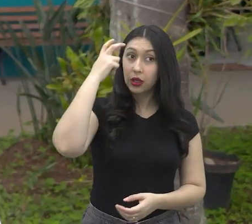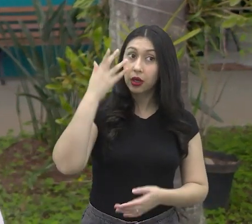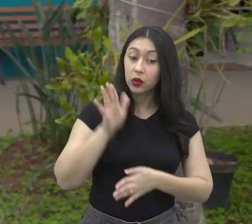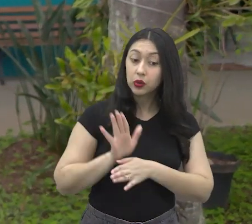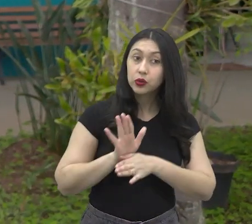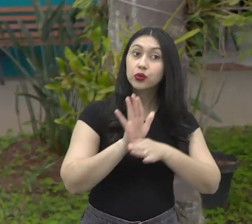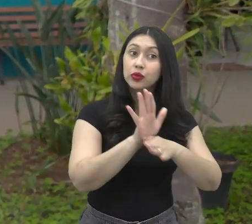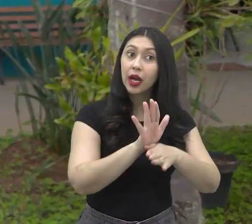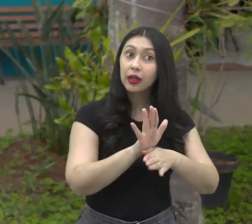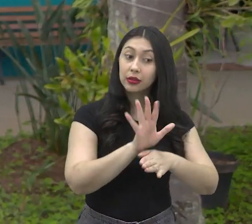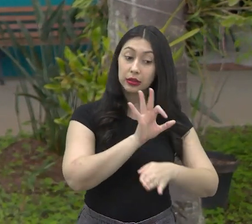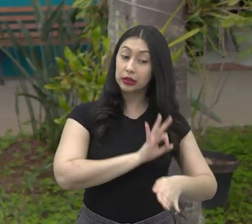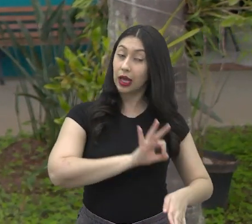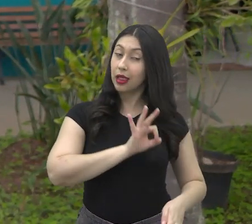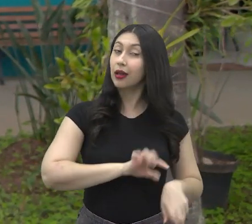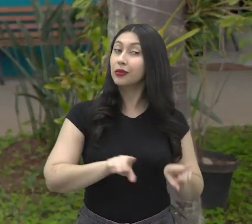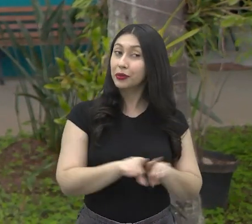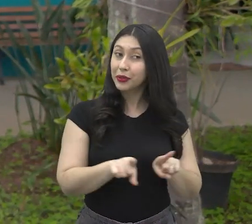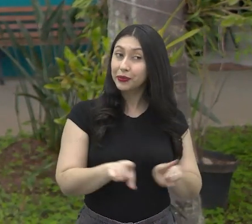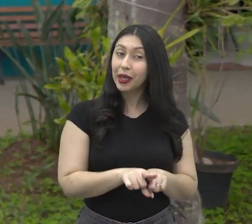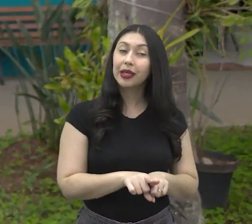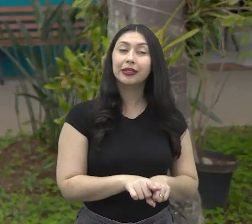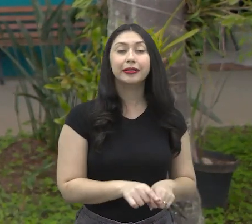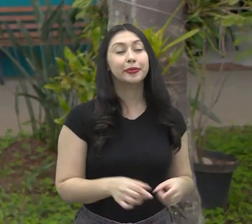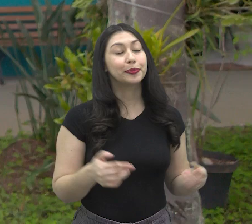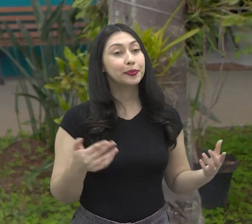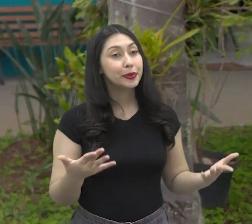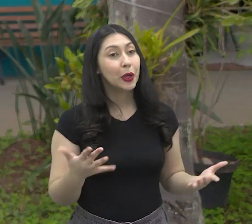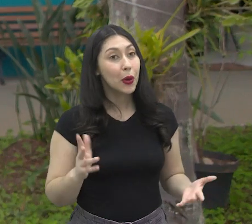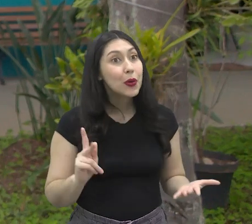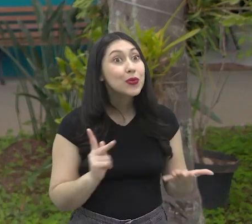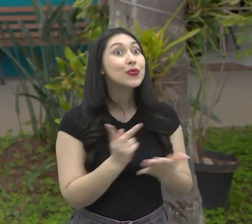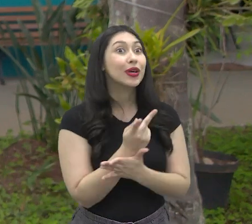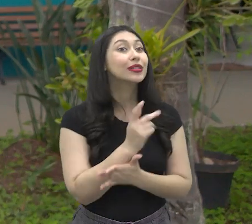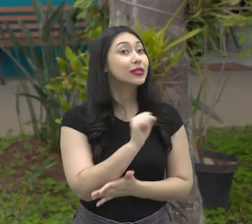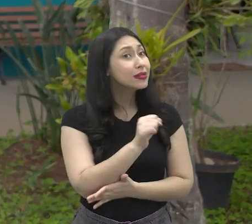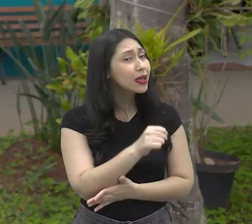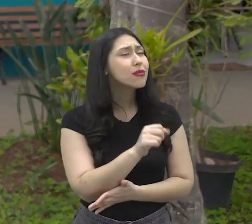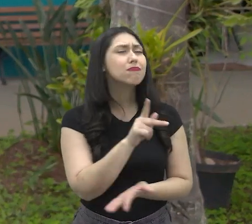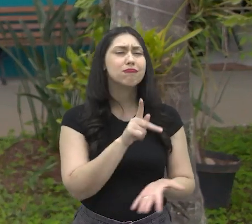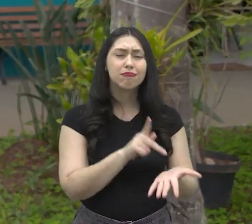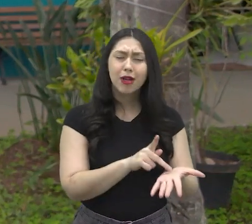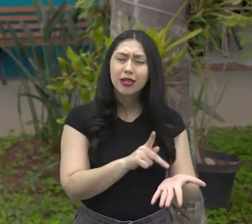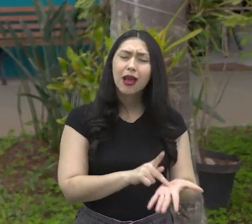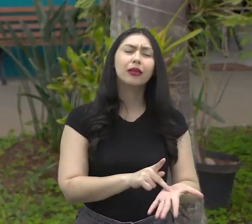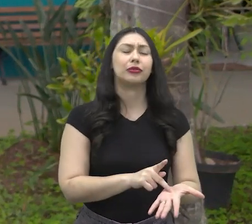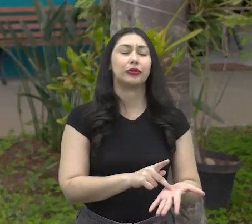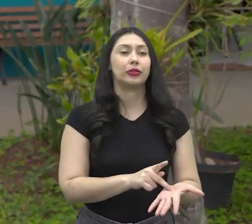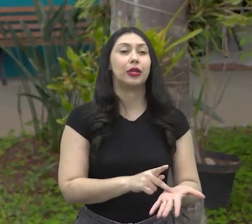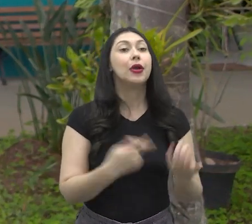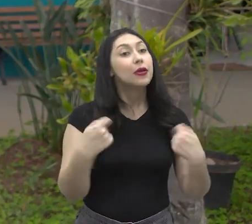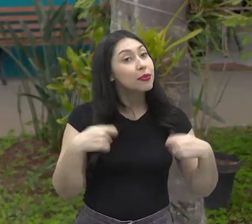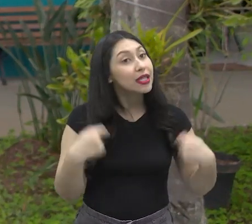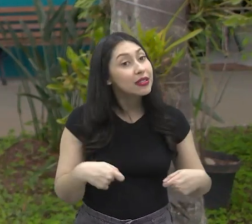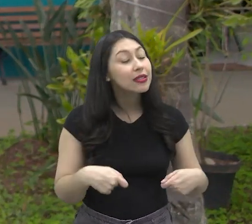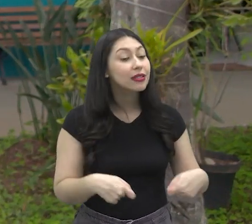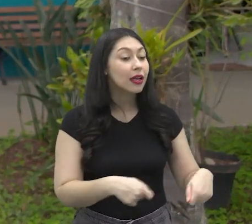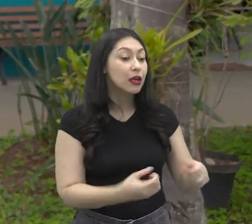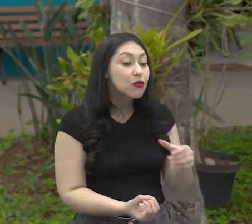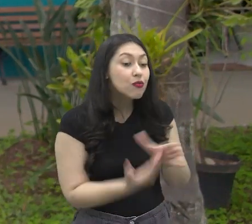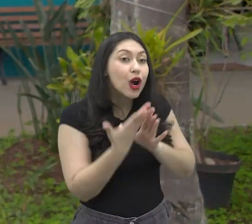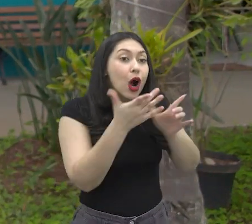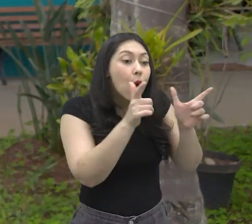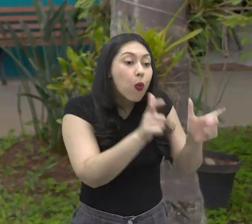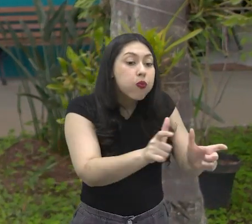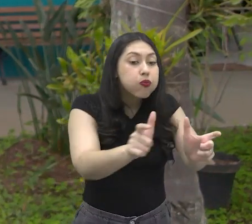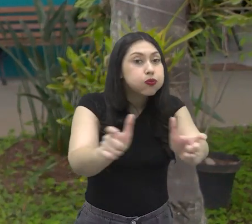né, trazer isso para uma questão financeira. Então, sem dúvida, isso acontece e não acontece pouco. E é como eu disse, a gente tem que criar esses